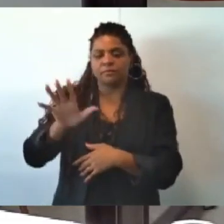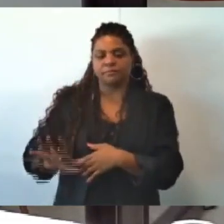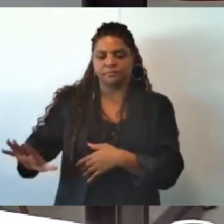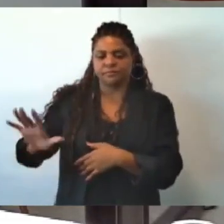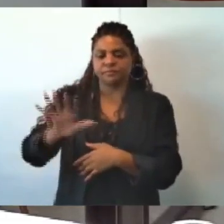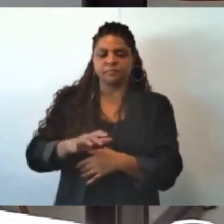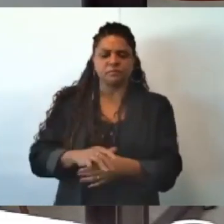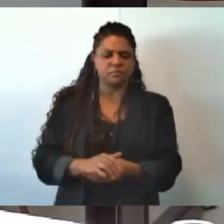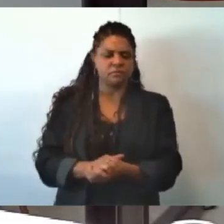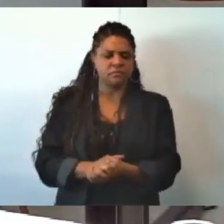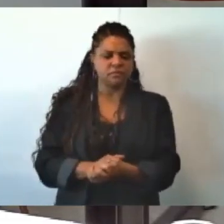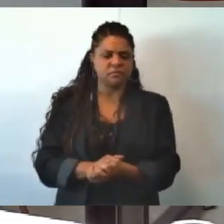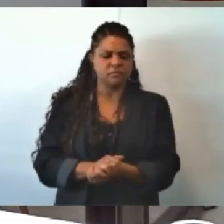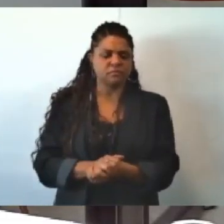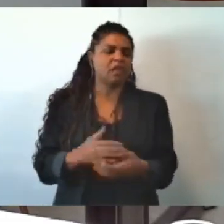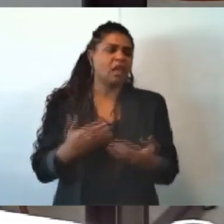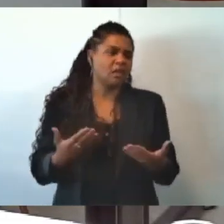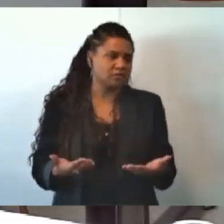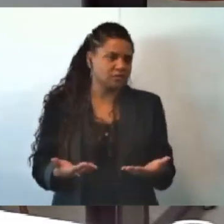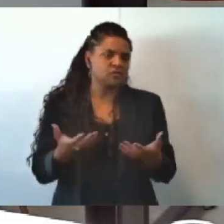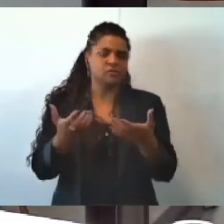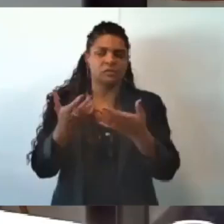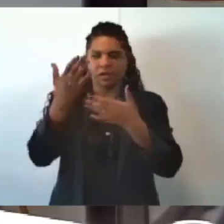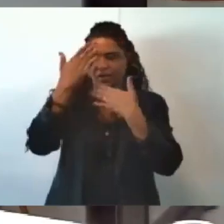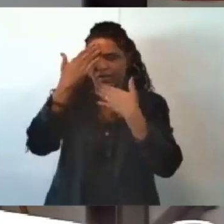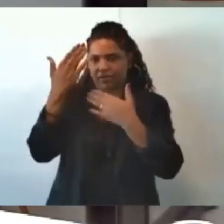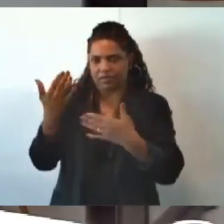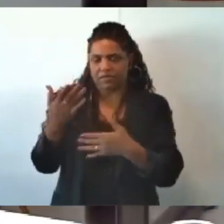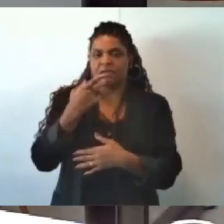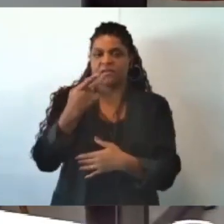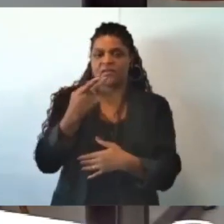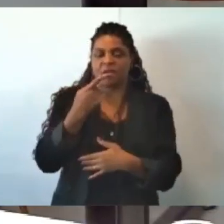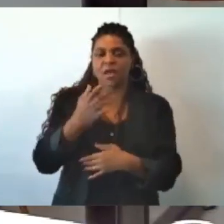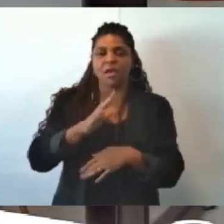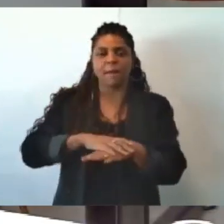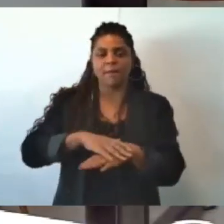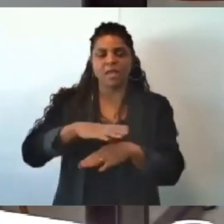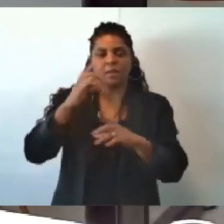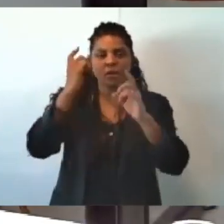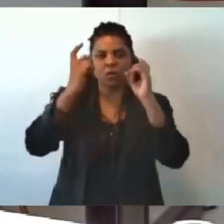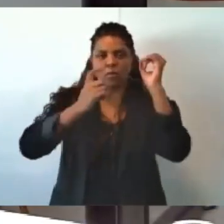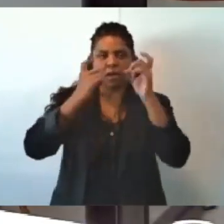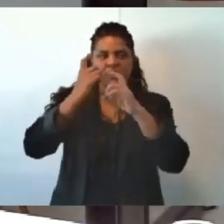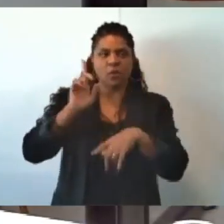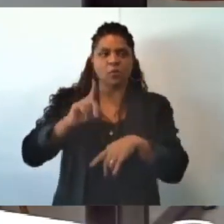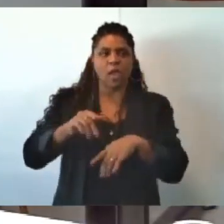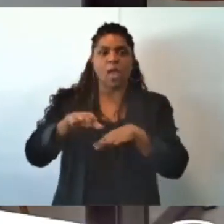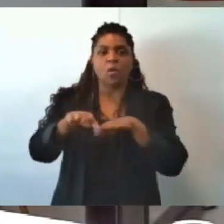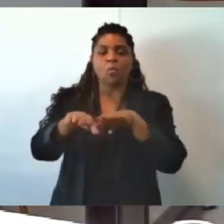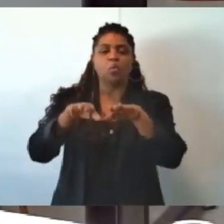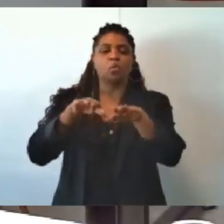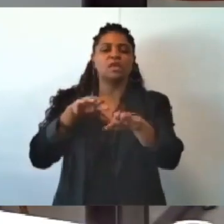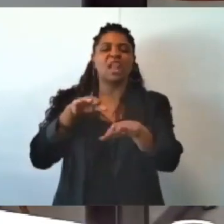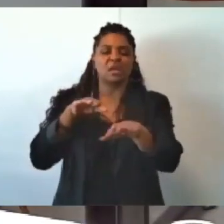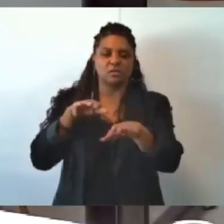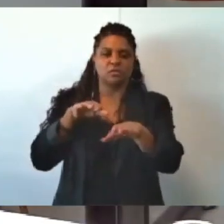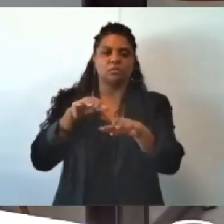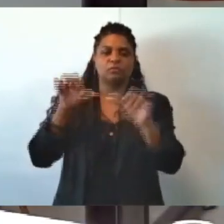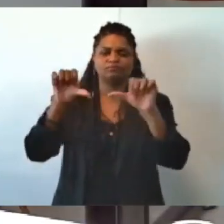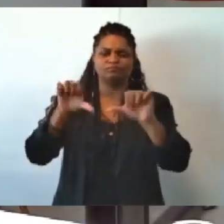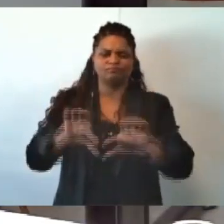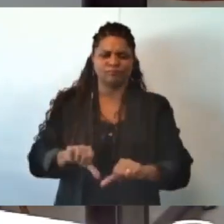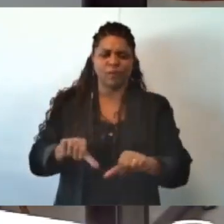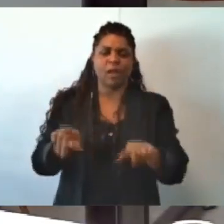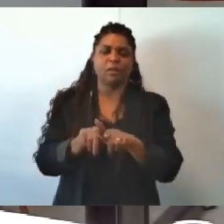É isso mesmo, eu gostaria de agradecer e falar que a nossa preocupação é o trânsito caótico e é o confechamento dessa rua, né, os impactos que